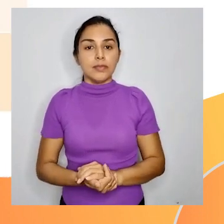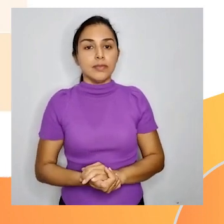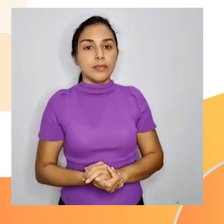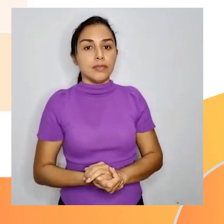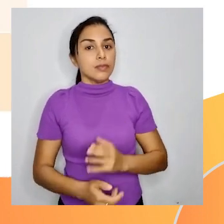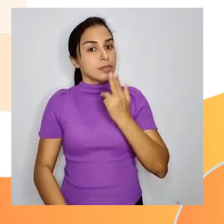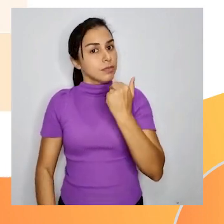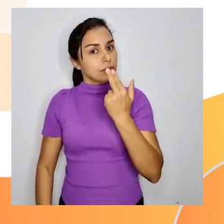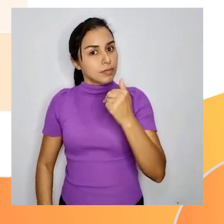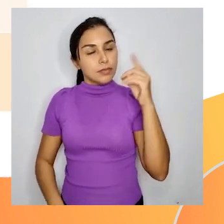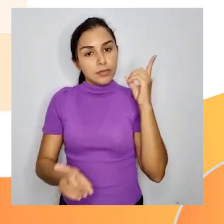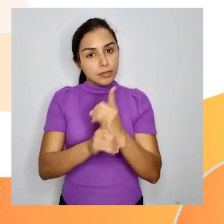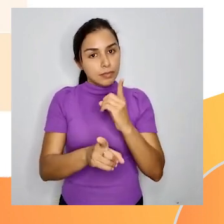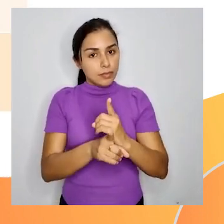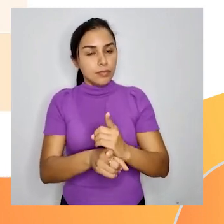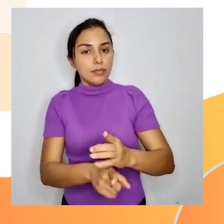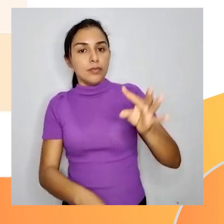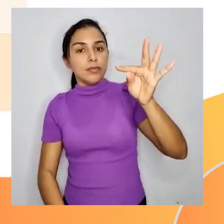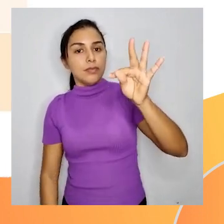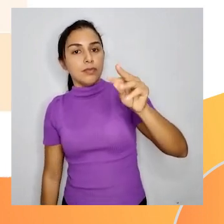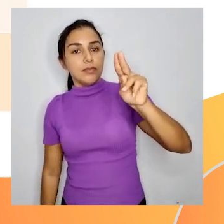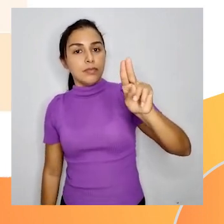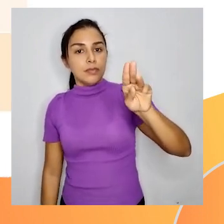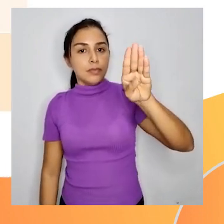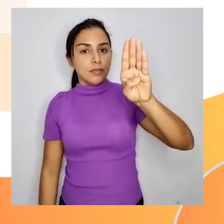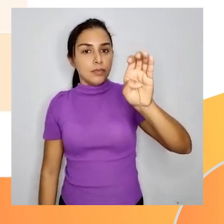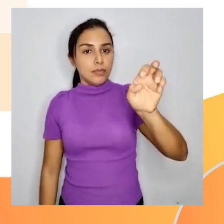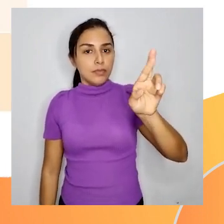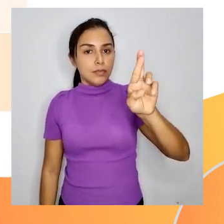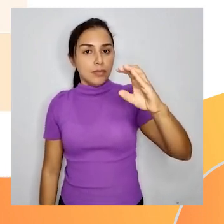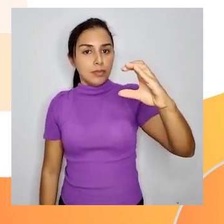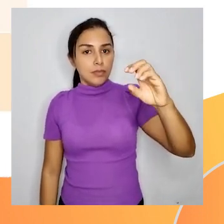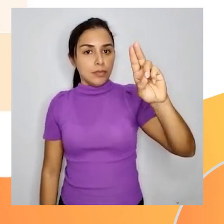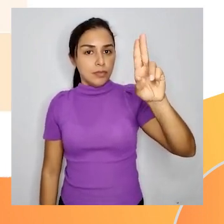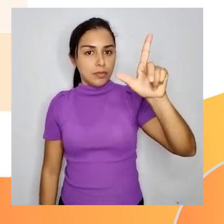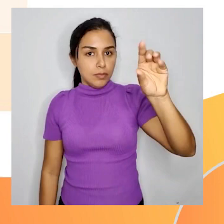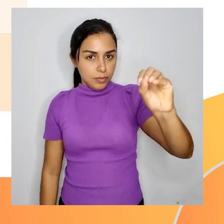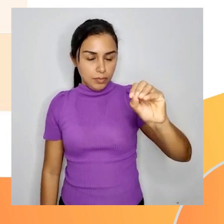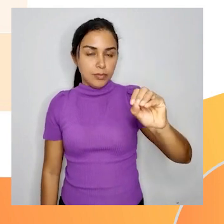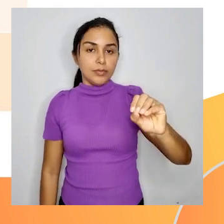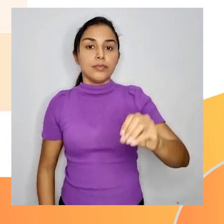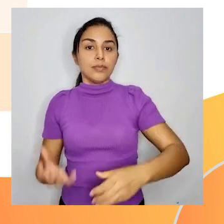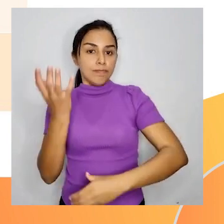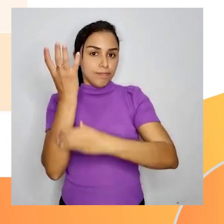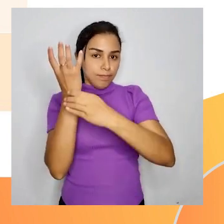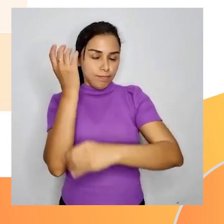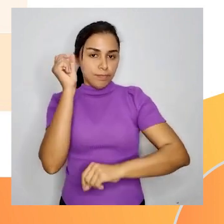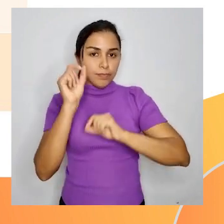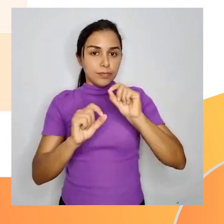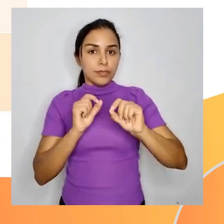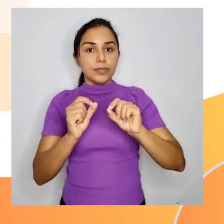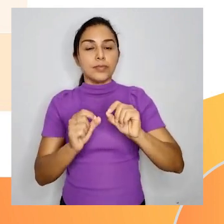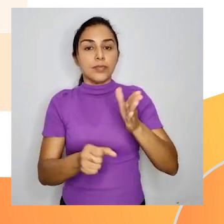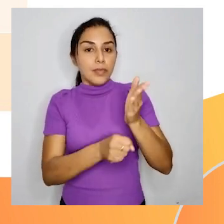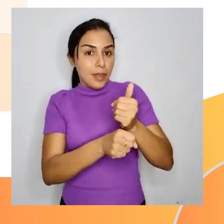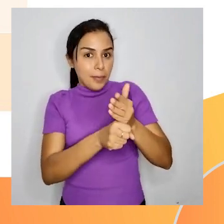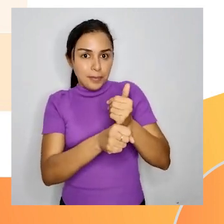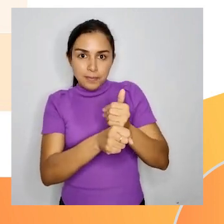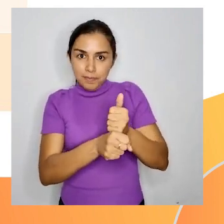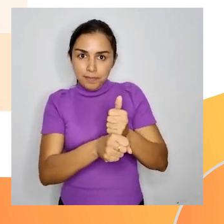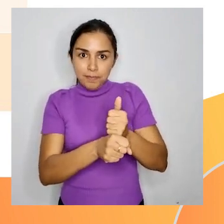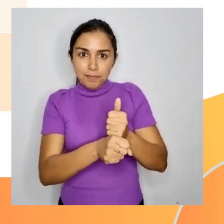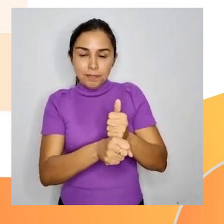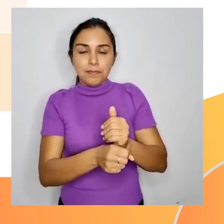C. E os nutrientes presentes no tubérculo? Quais são esses nutrientes? Nós temos na batata inglesa fonte de cálcio,